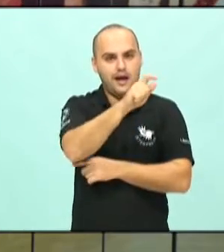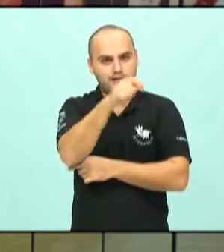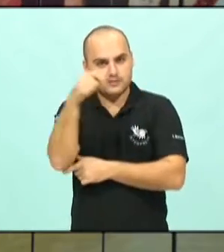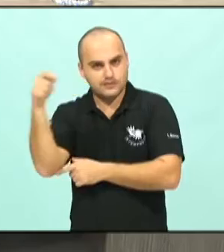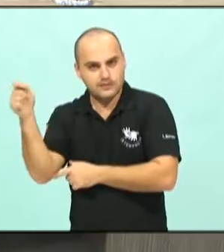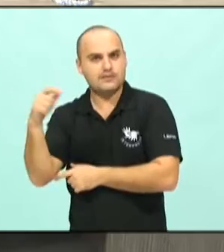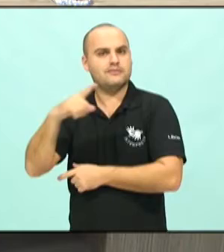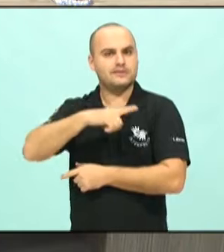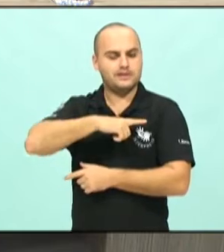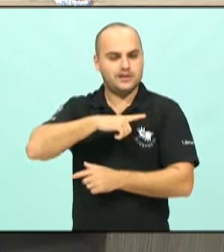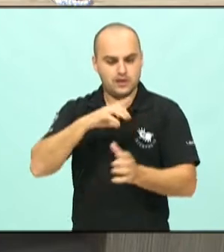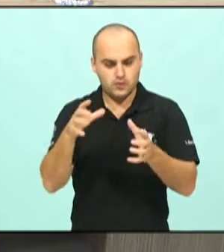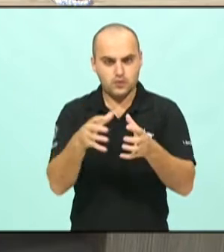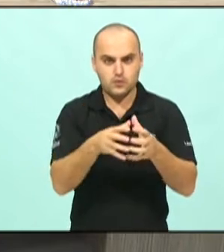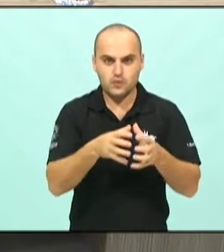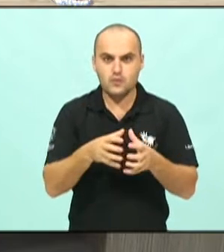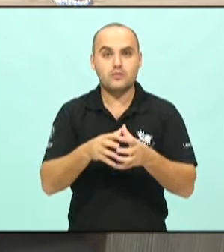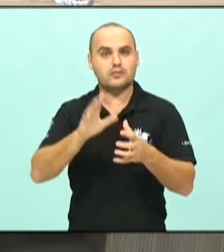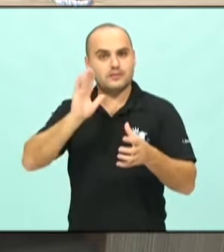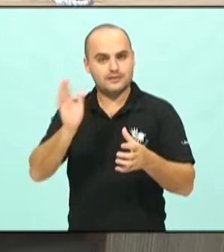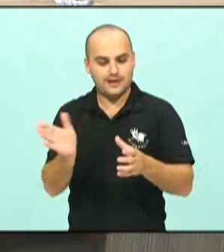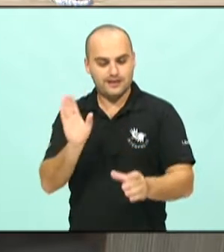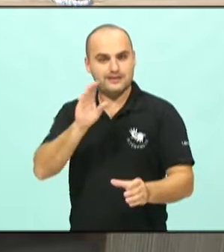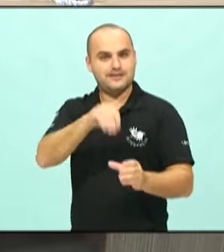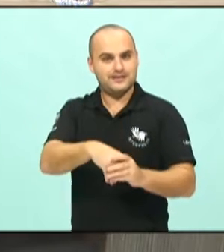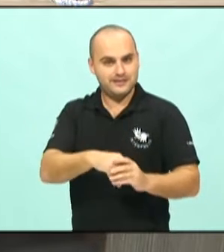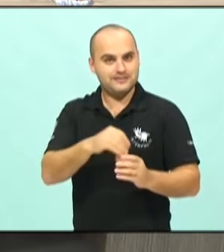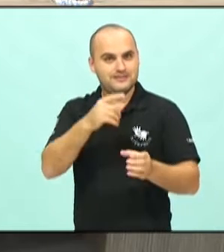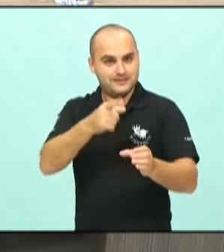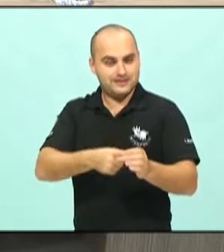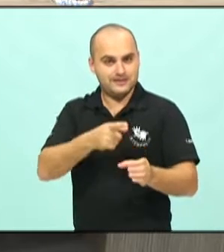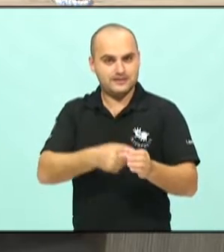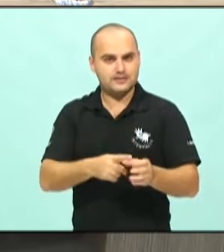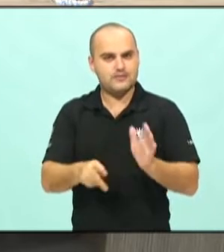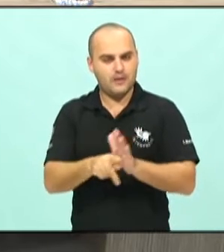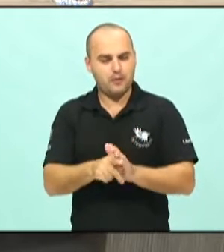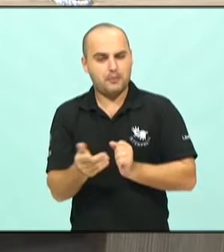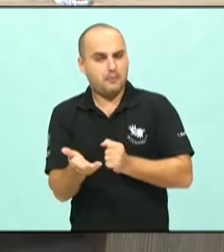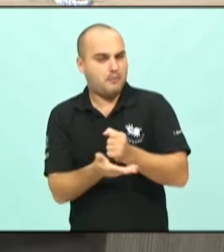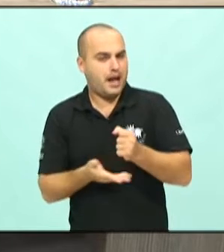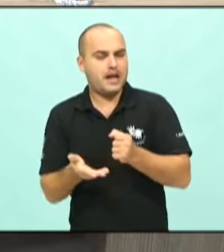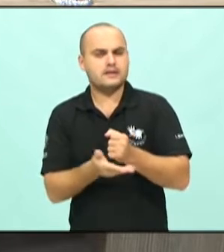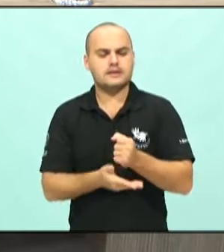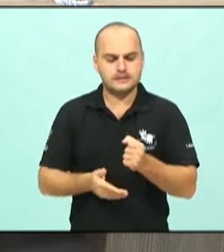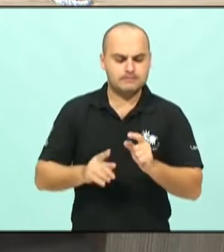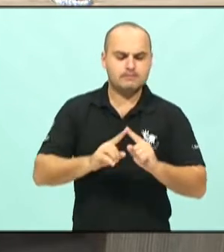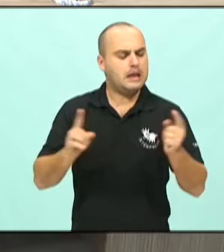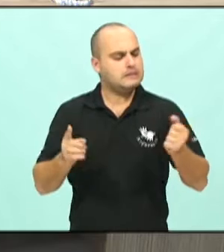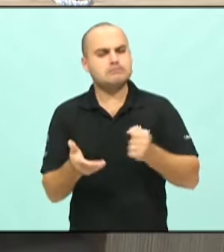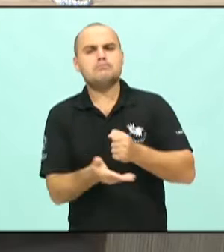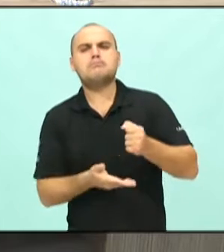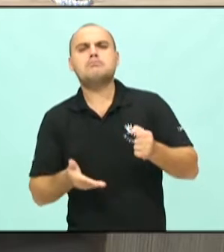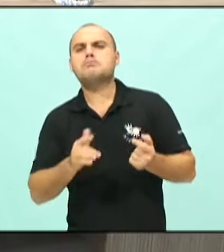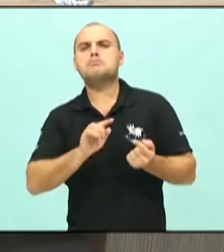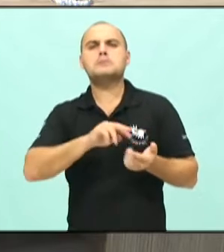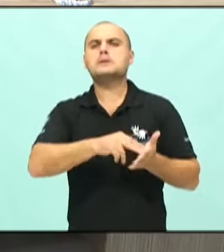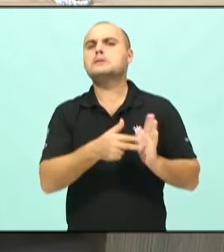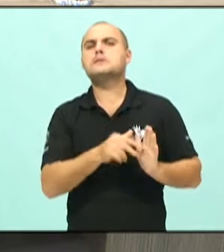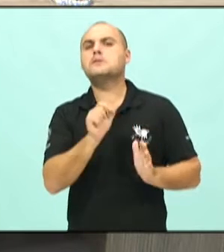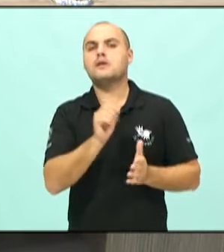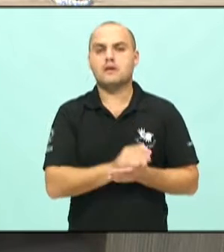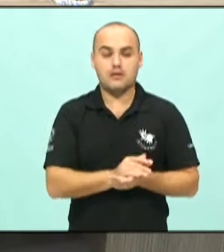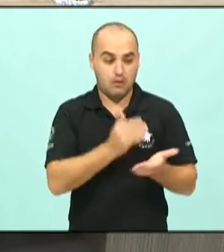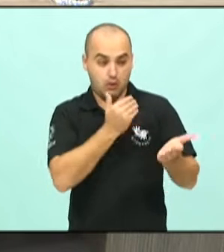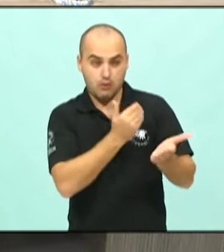já que estão dentro da cidade, a gente fala muito, né, equipe de base, mas o que é a base, né? É a iniciação